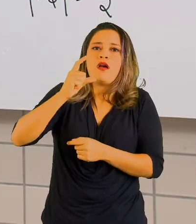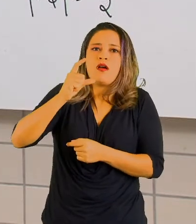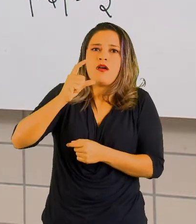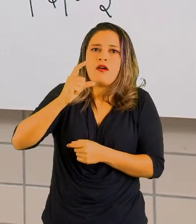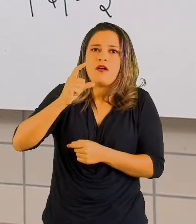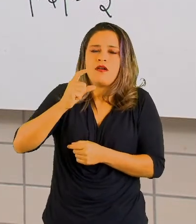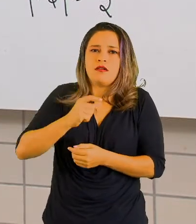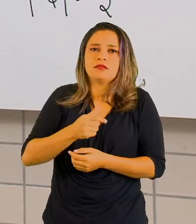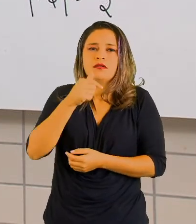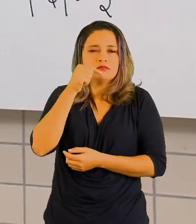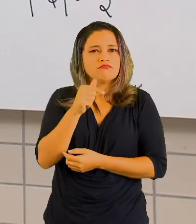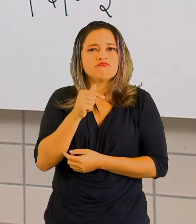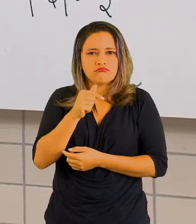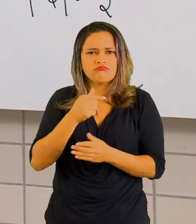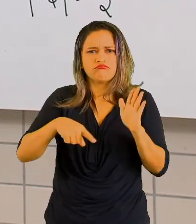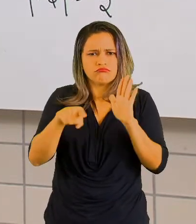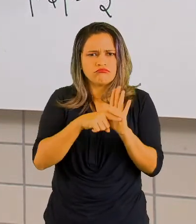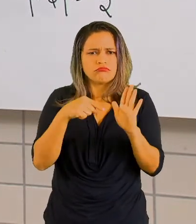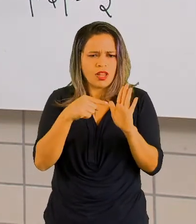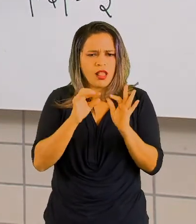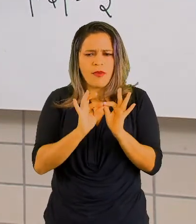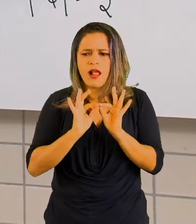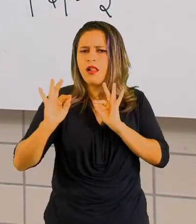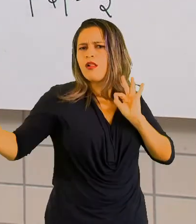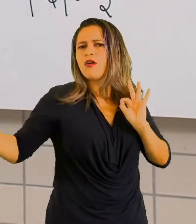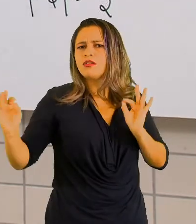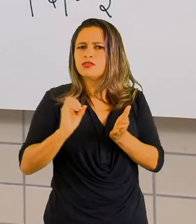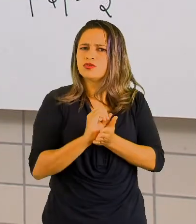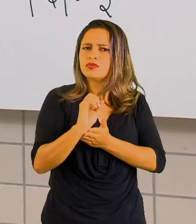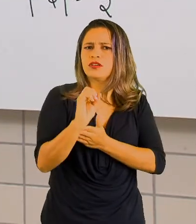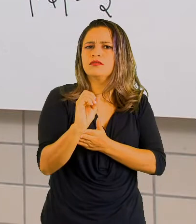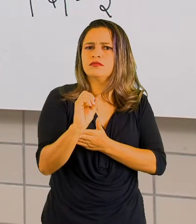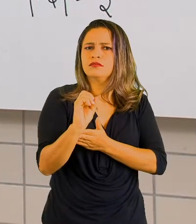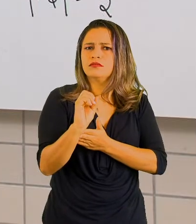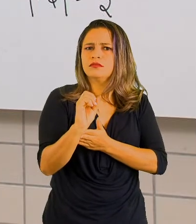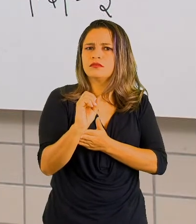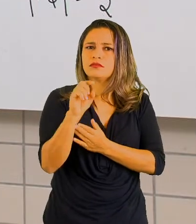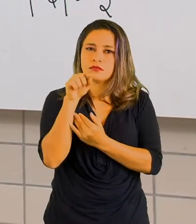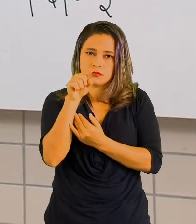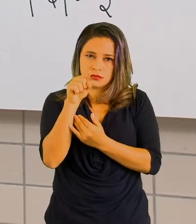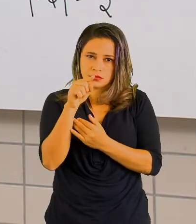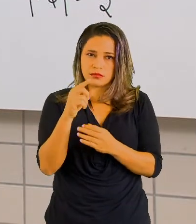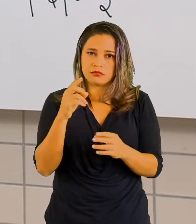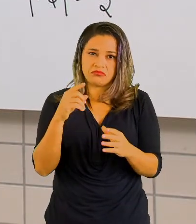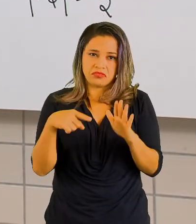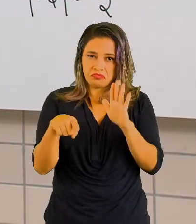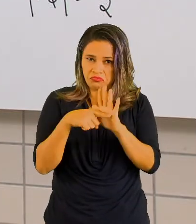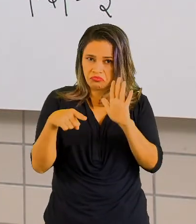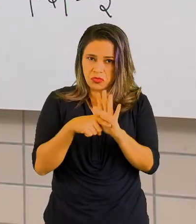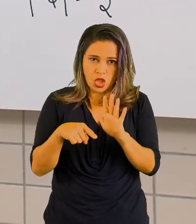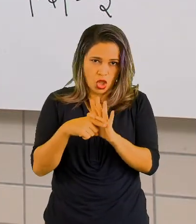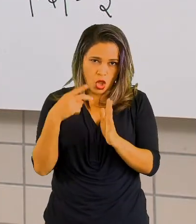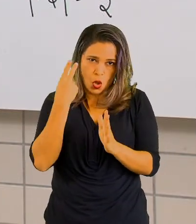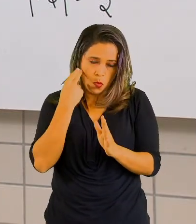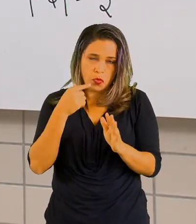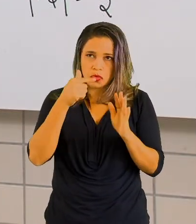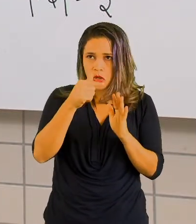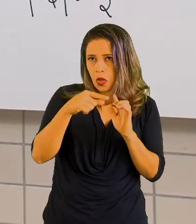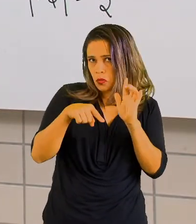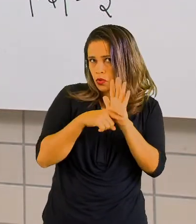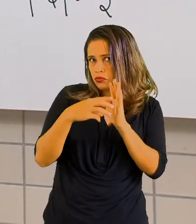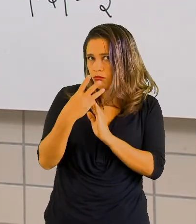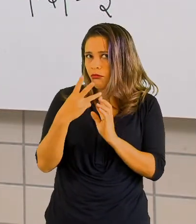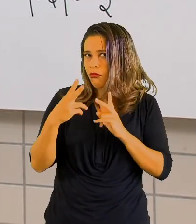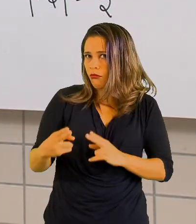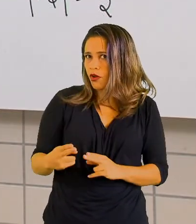negativo, É ele que está mais distante da origem. Então, você vai fazer a subtração normalmente, 7 menos 3, que dá 4, e aí, qual é o sinal que você